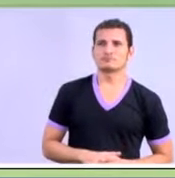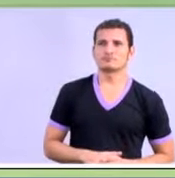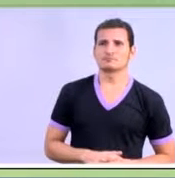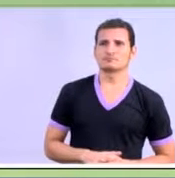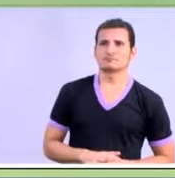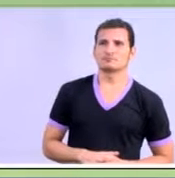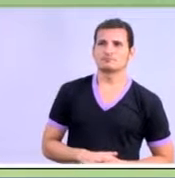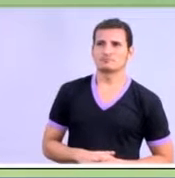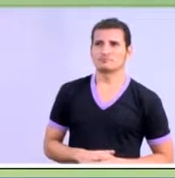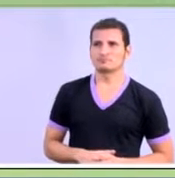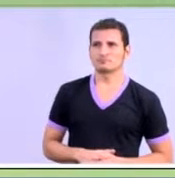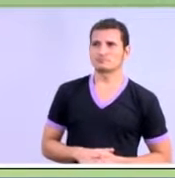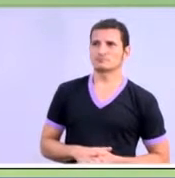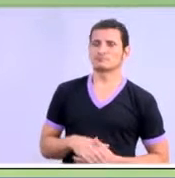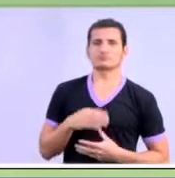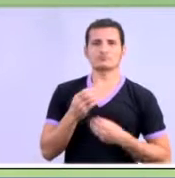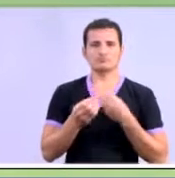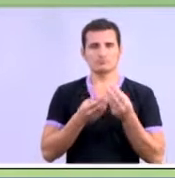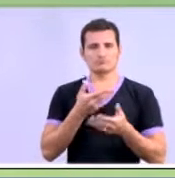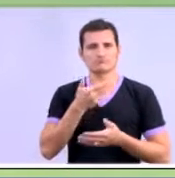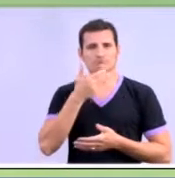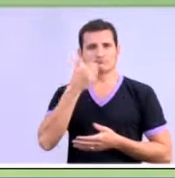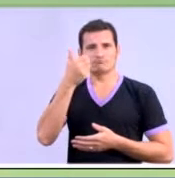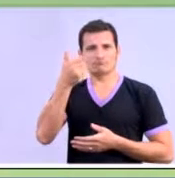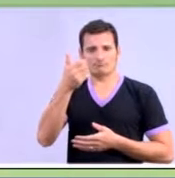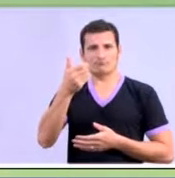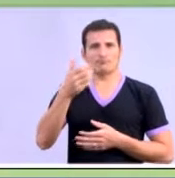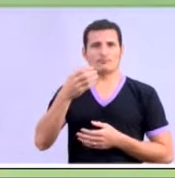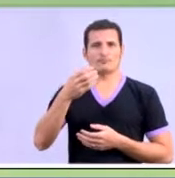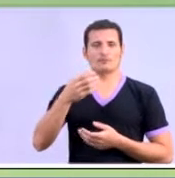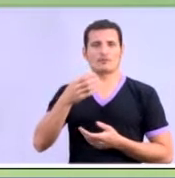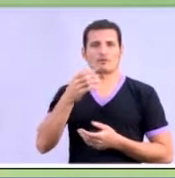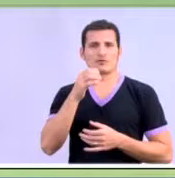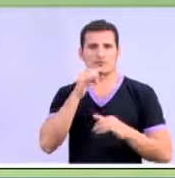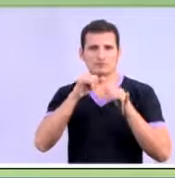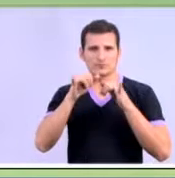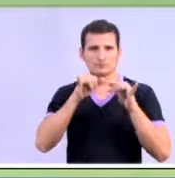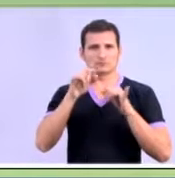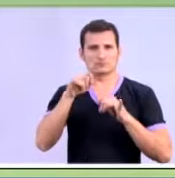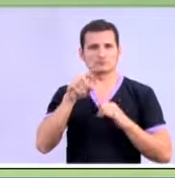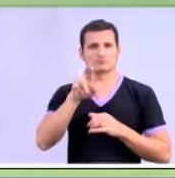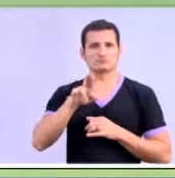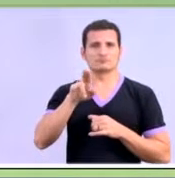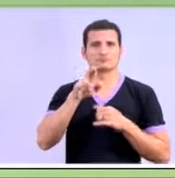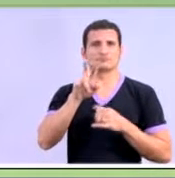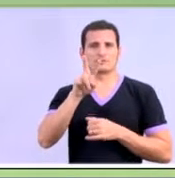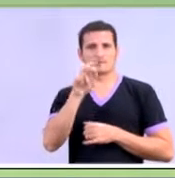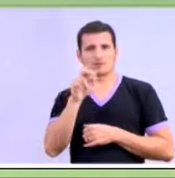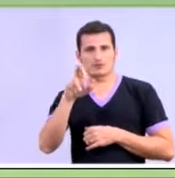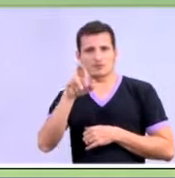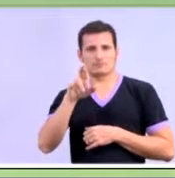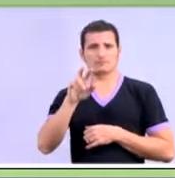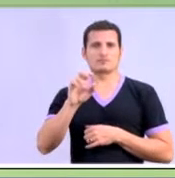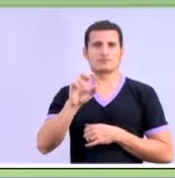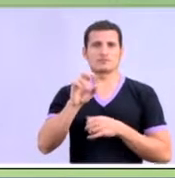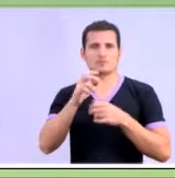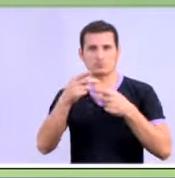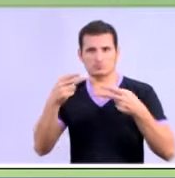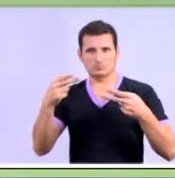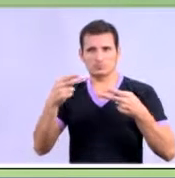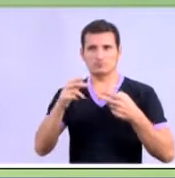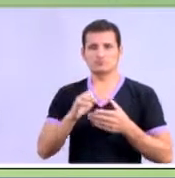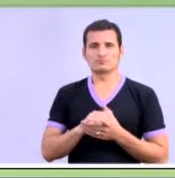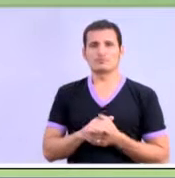maneira de se passar informações é através de variáveis ou objetos. Então, para eu passar